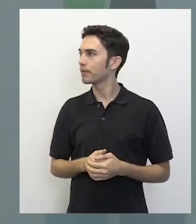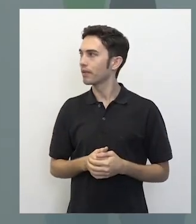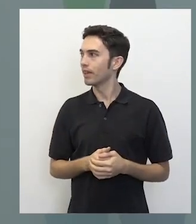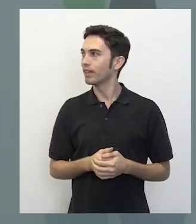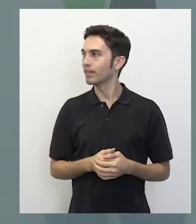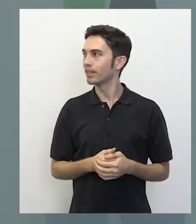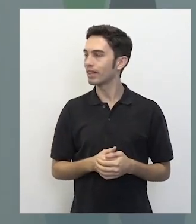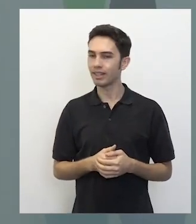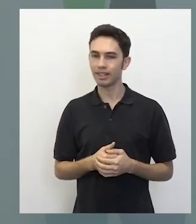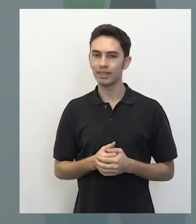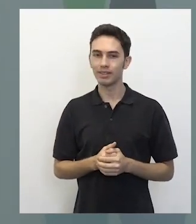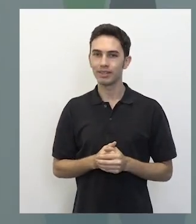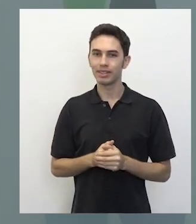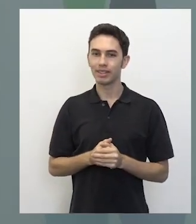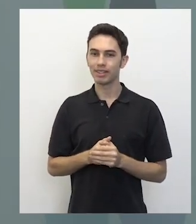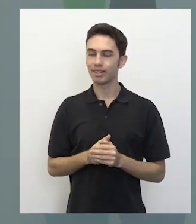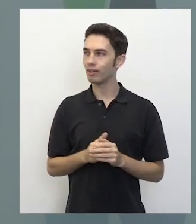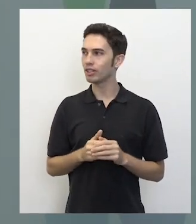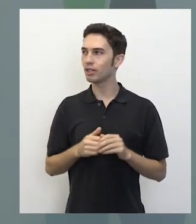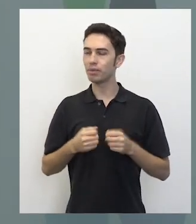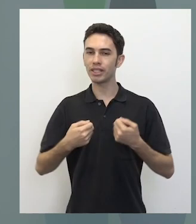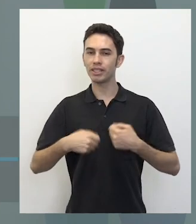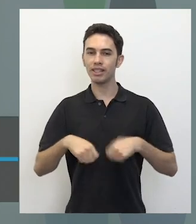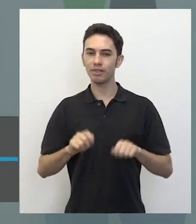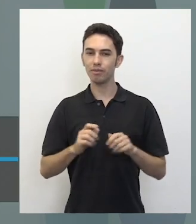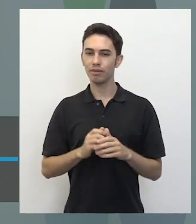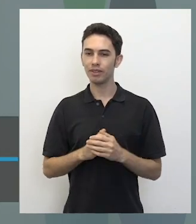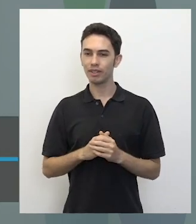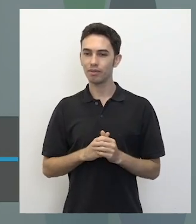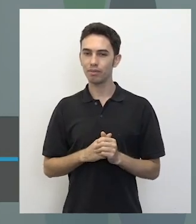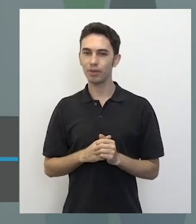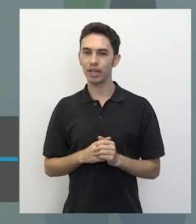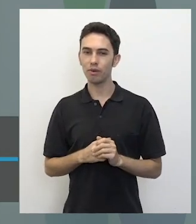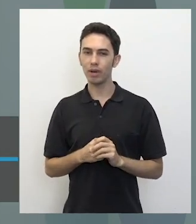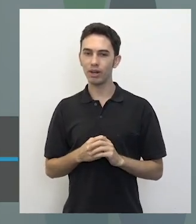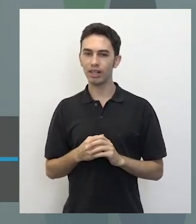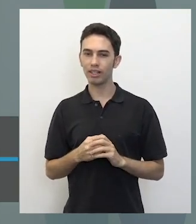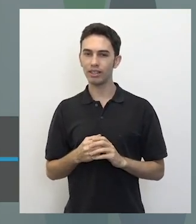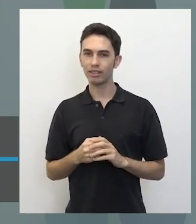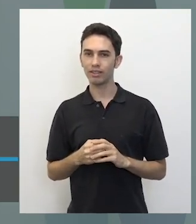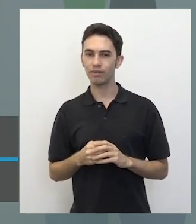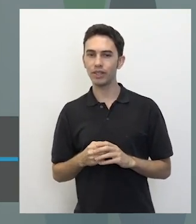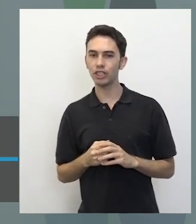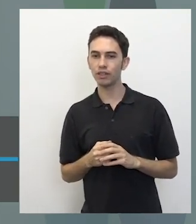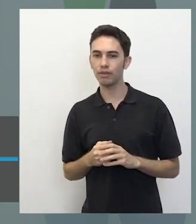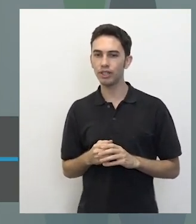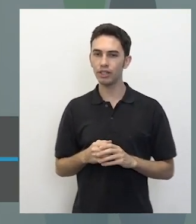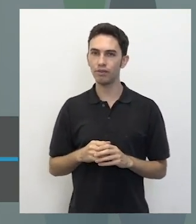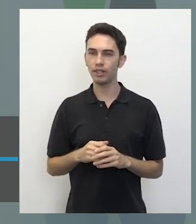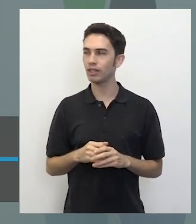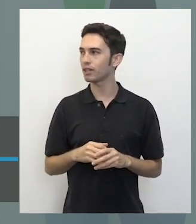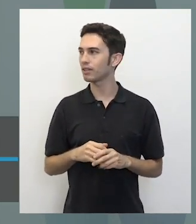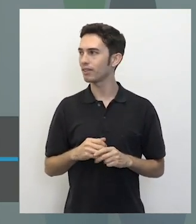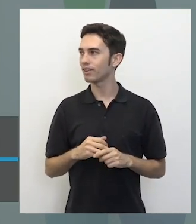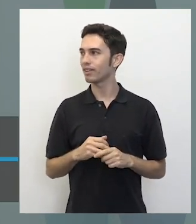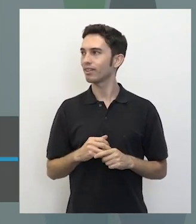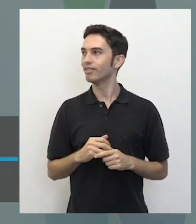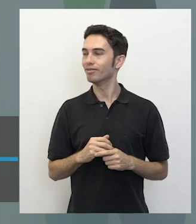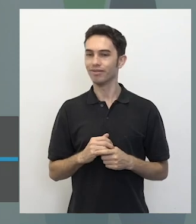lugar. Está na imagem, está no pensamento. E aí, será que é isso mesmo? Tem